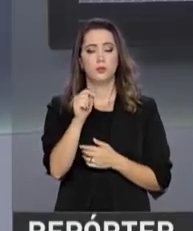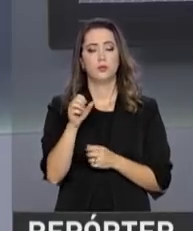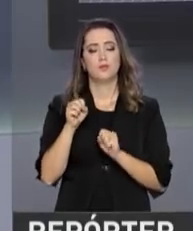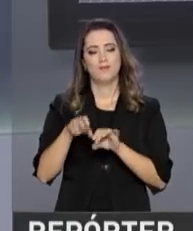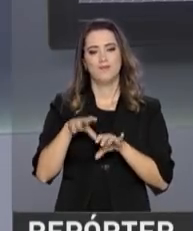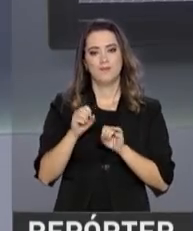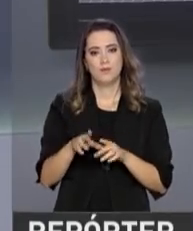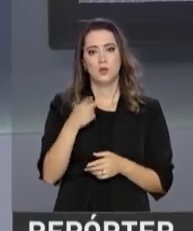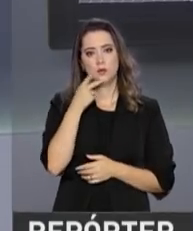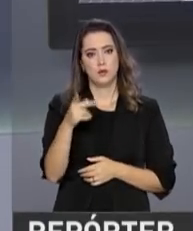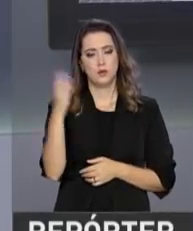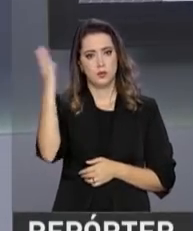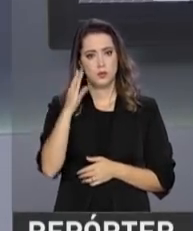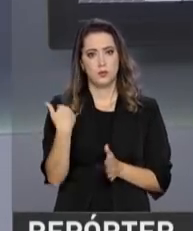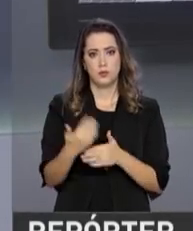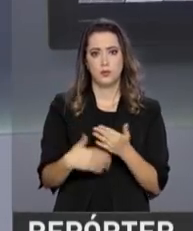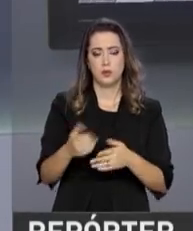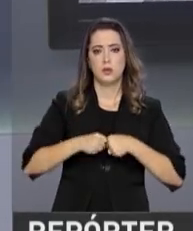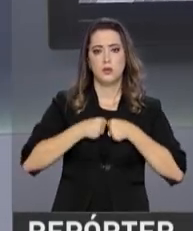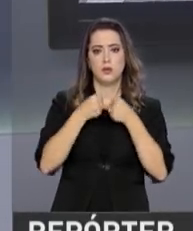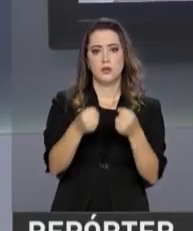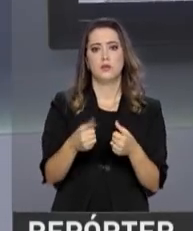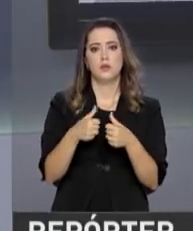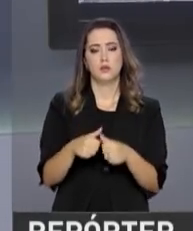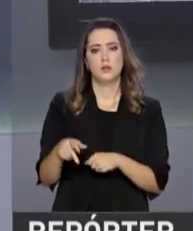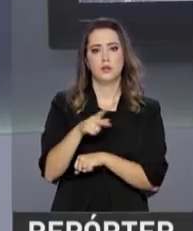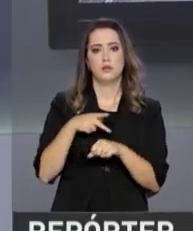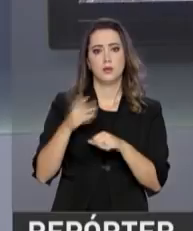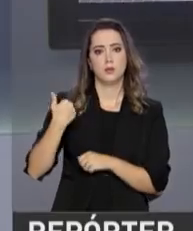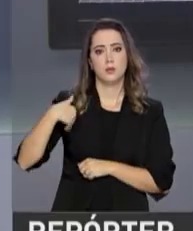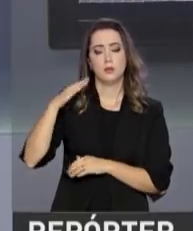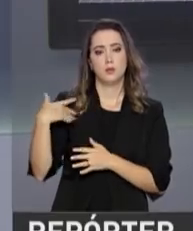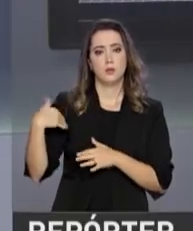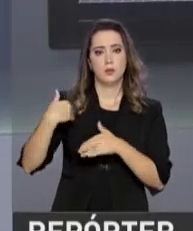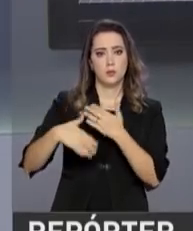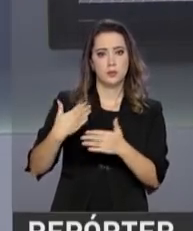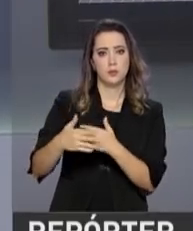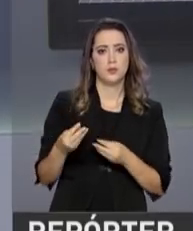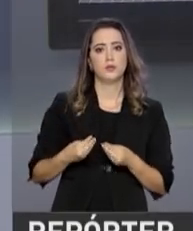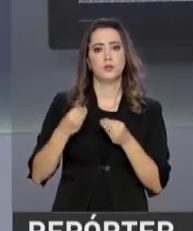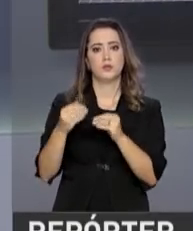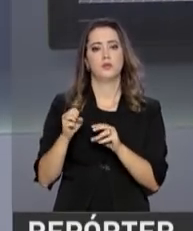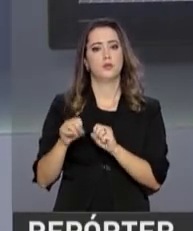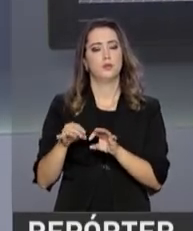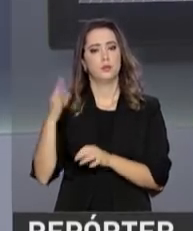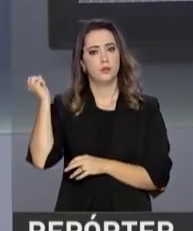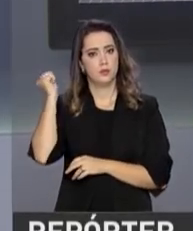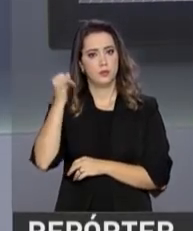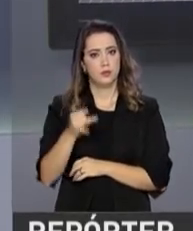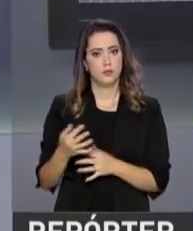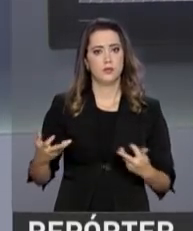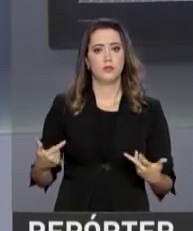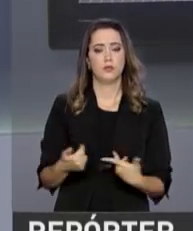educação. Ele destacou que o Brasil está se esforçando para ficar entre os países mais desenvolvidos, com garantia de ensino integral e